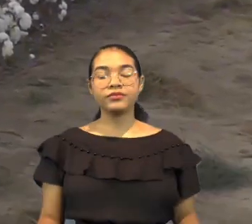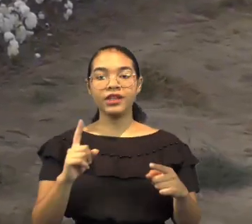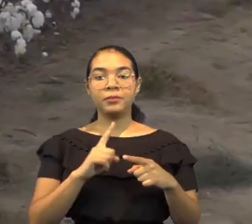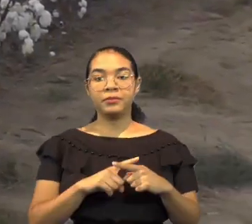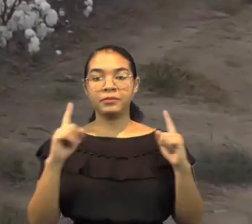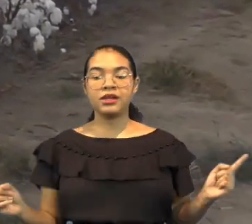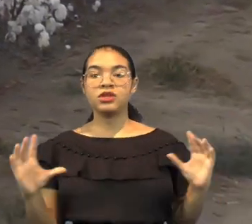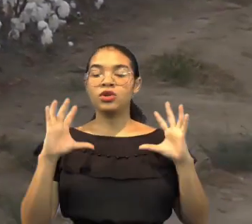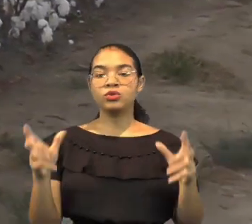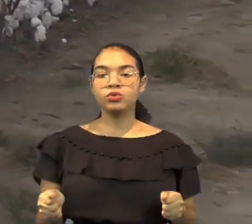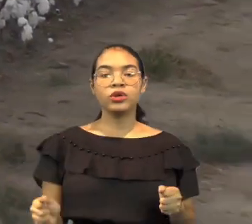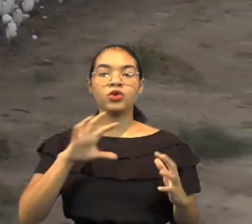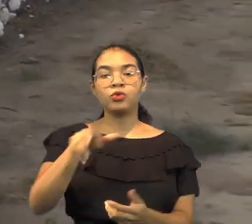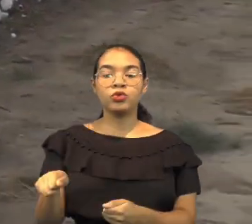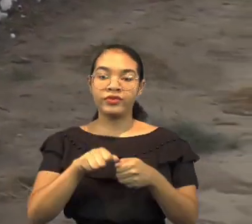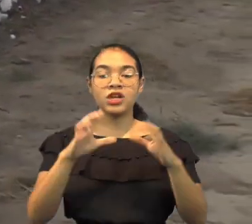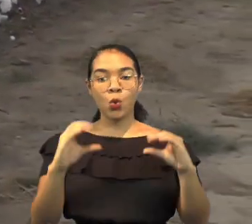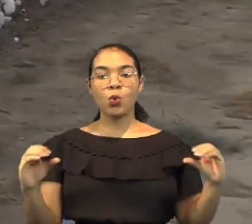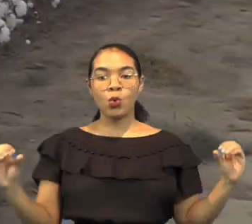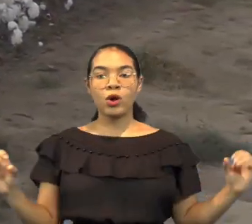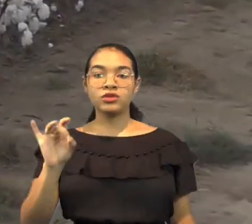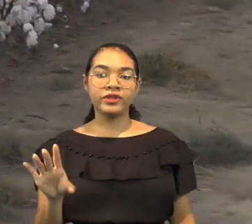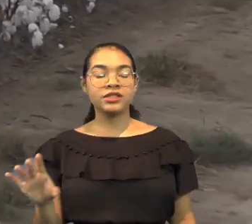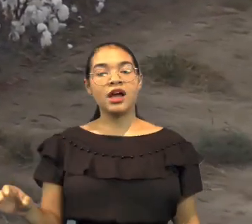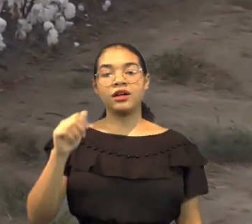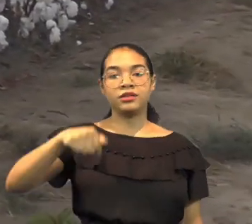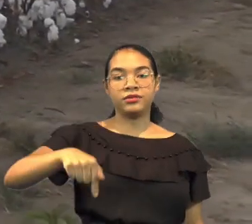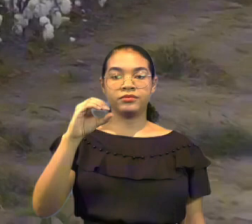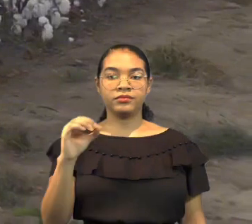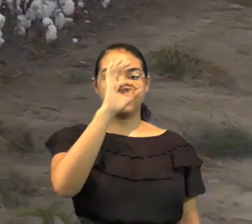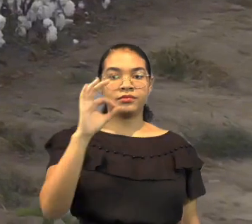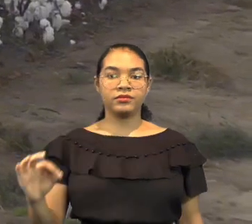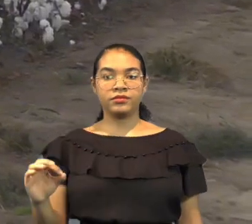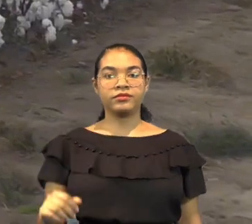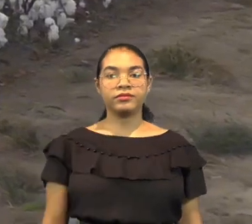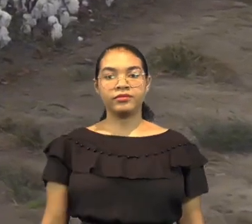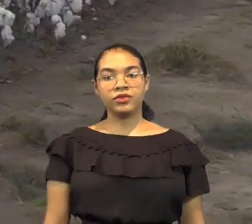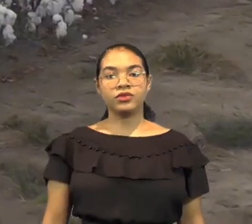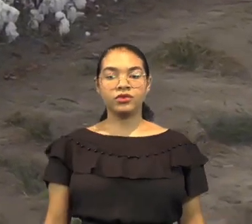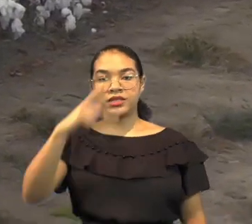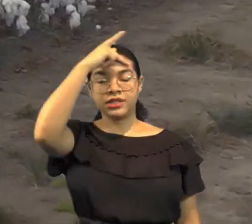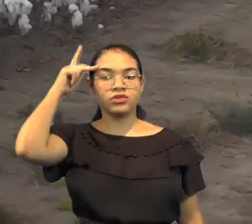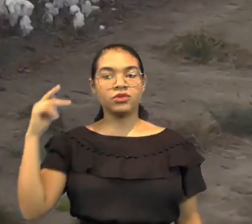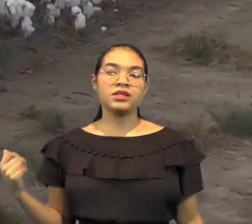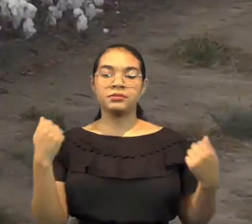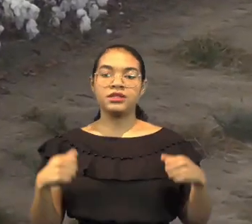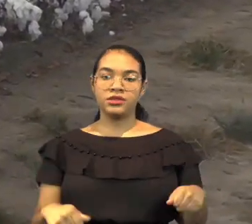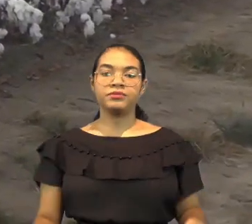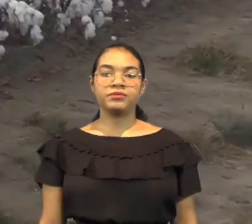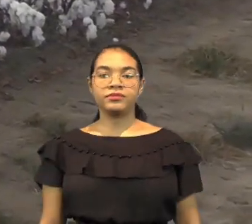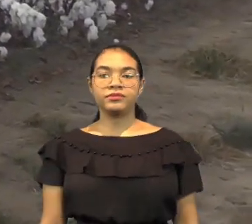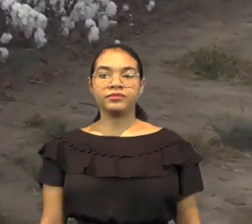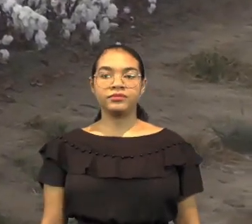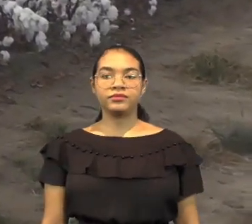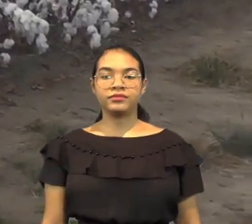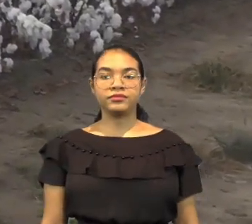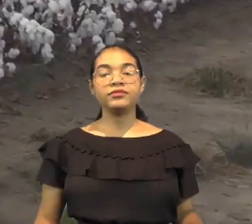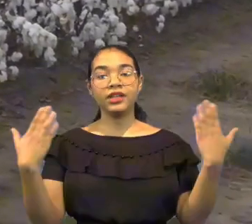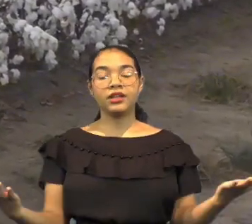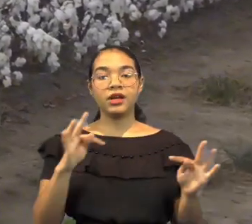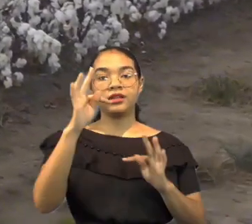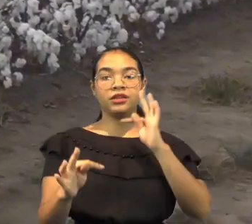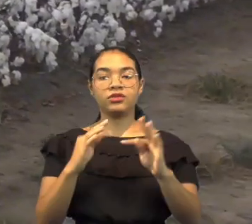o mundo produz de algodão é suficiente só para 70% do que a gente necessita. Então a tecnologia hoje do algodão